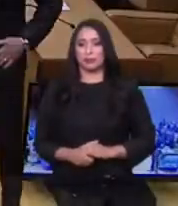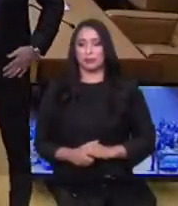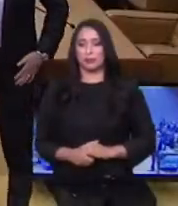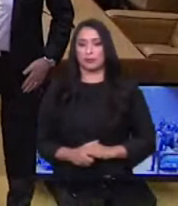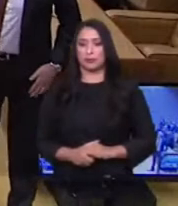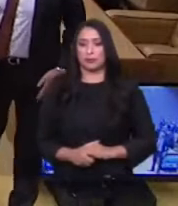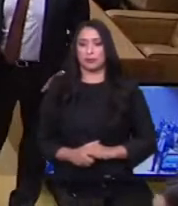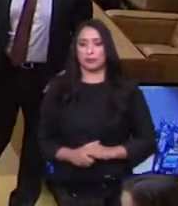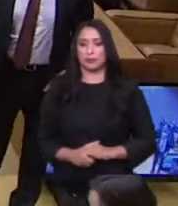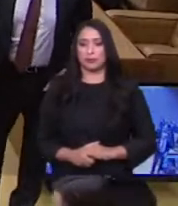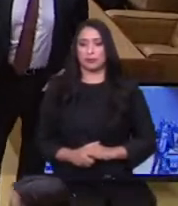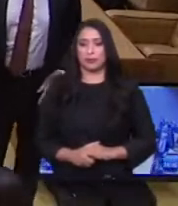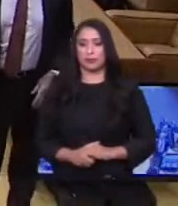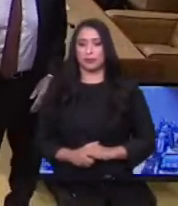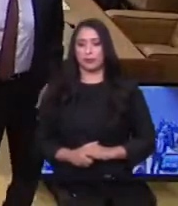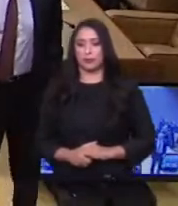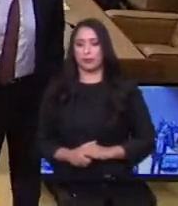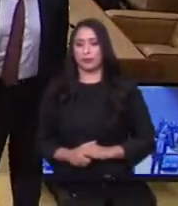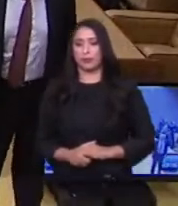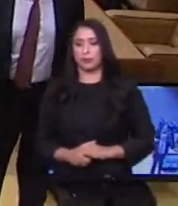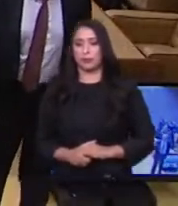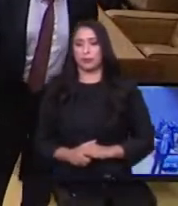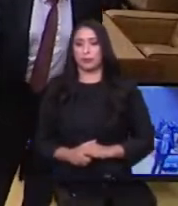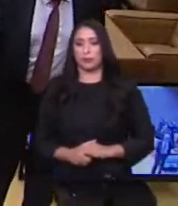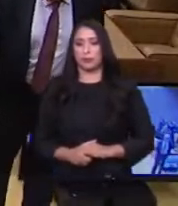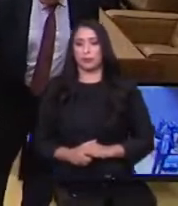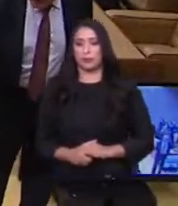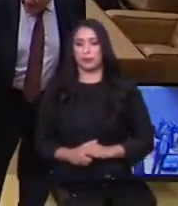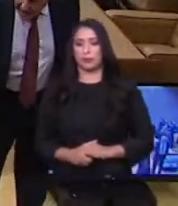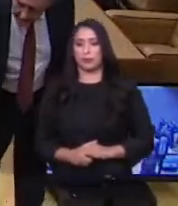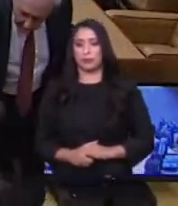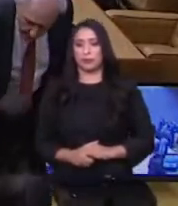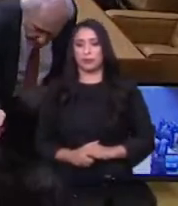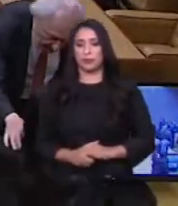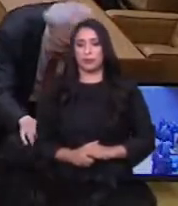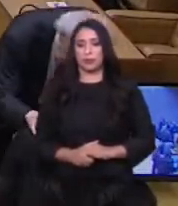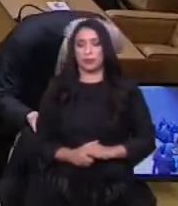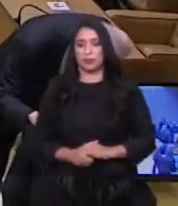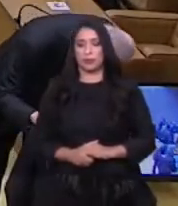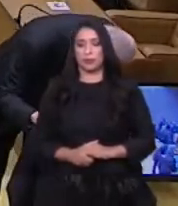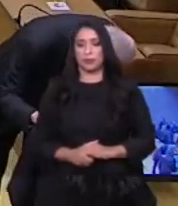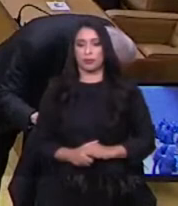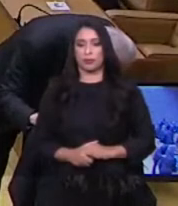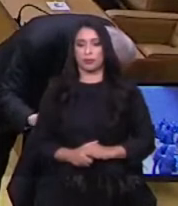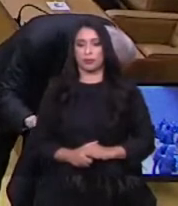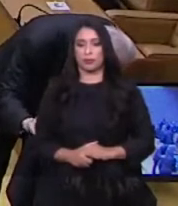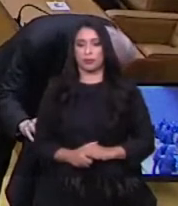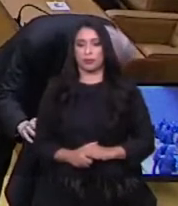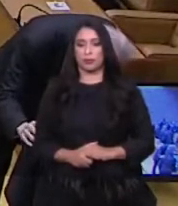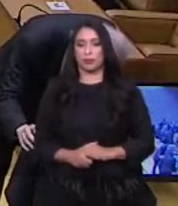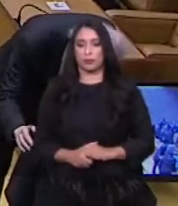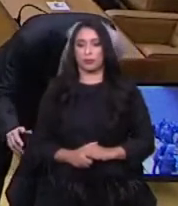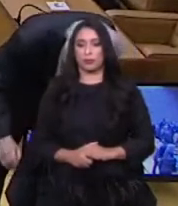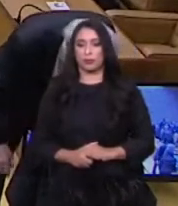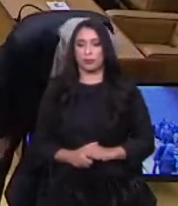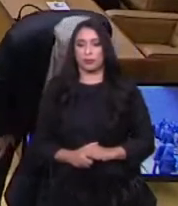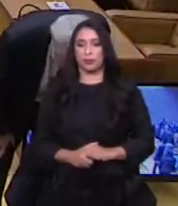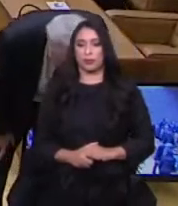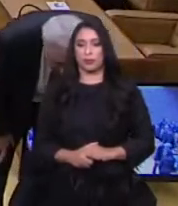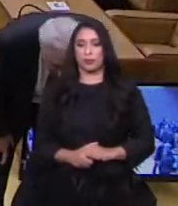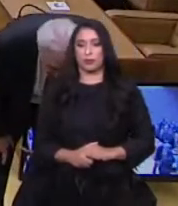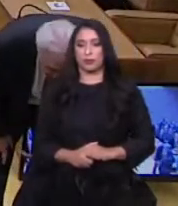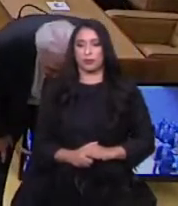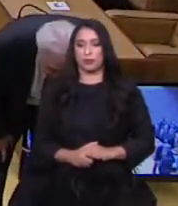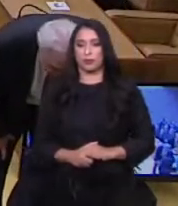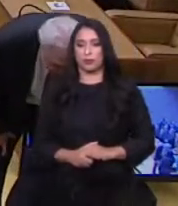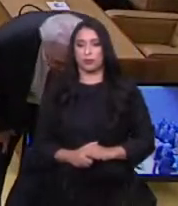crucifixo brasão da República que a gente vê belíssimos na no vídeo foram danificados nesse dia 8 de janeiro mas agora então